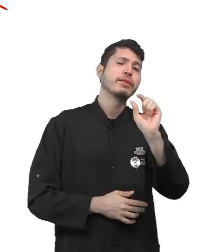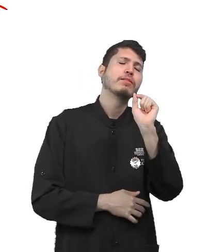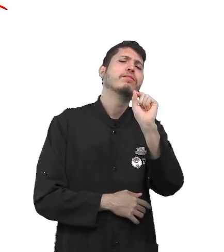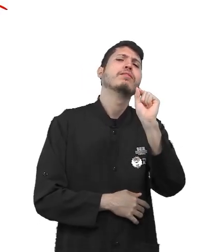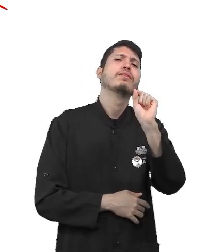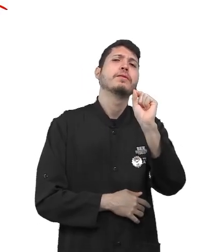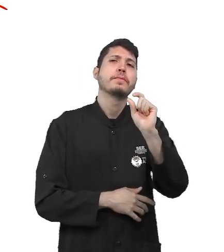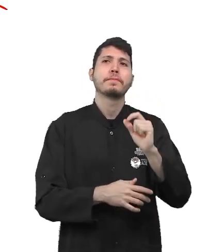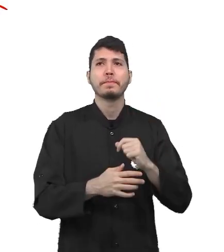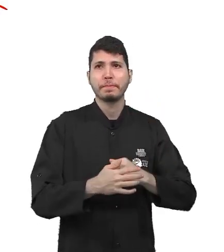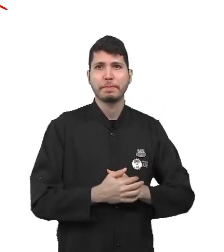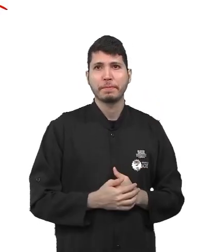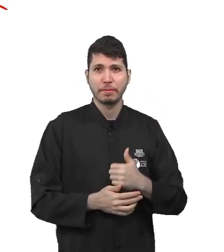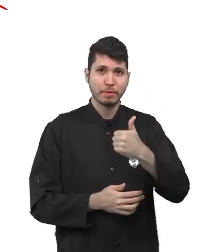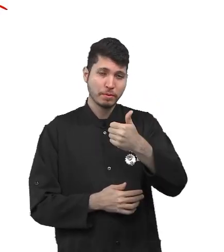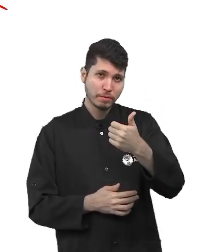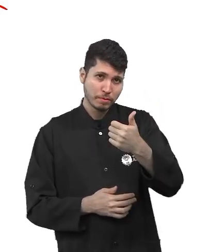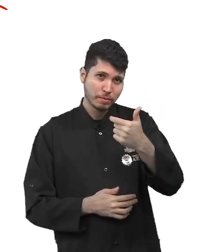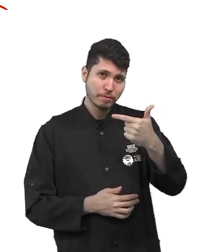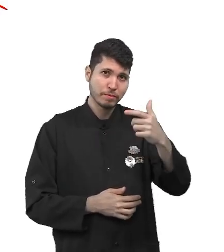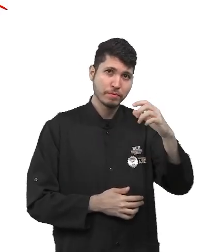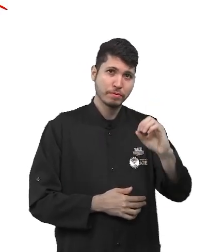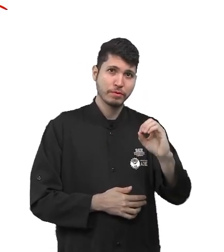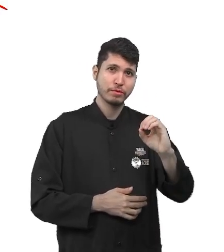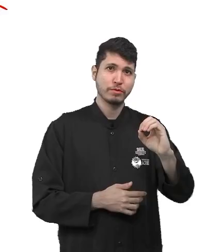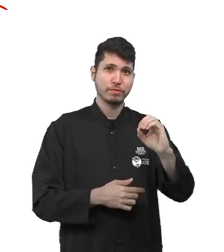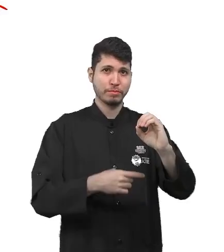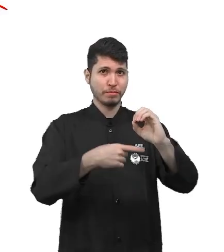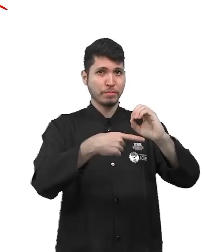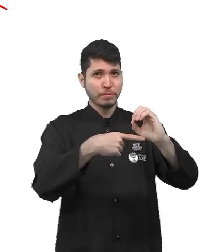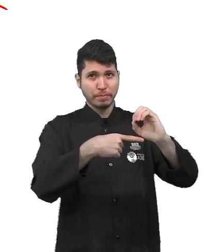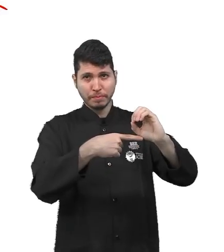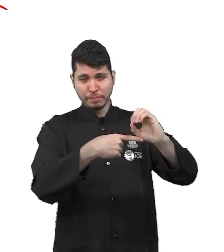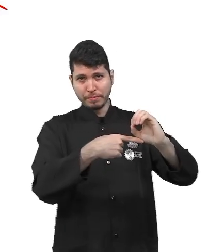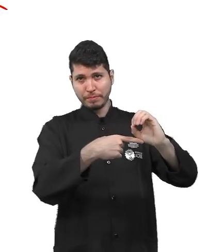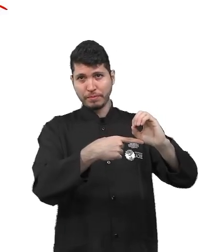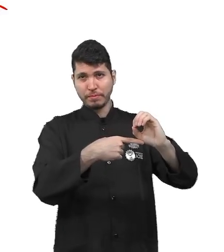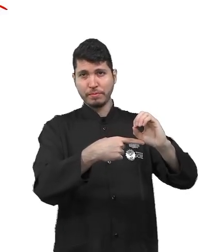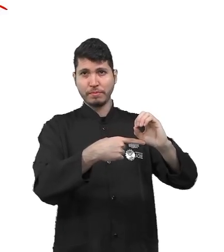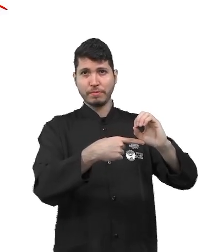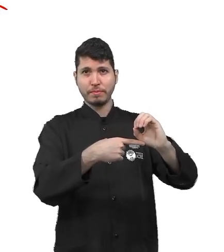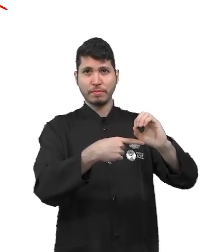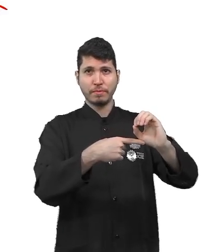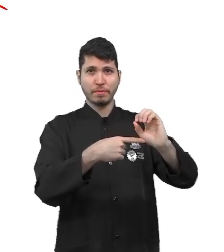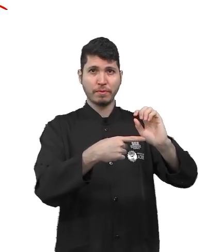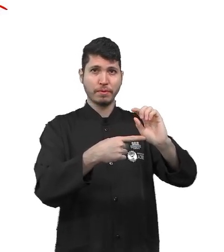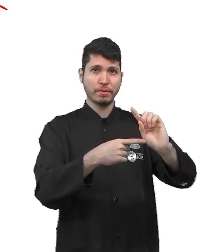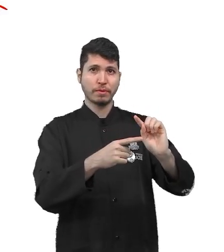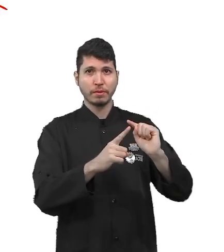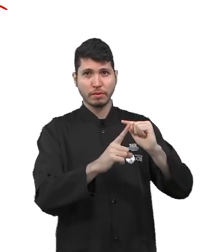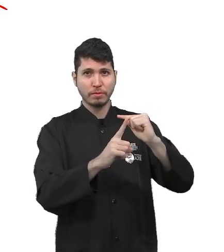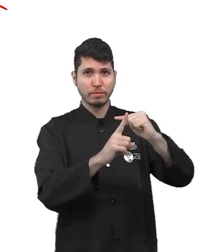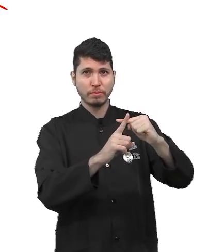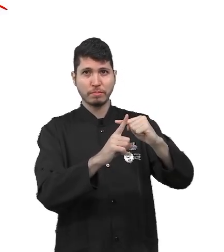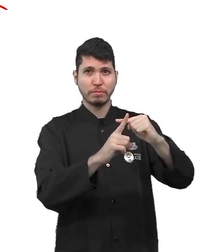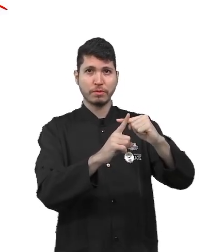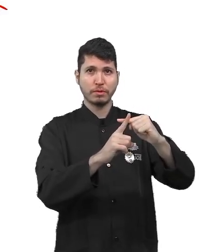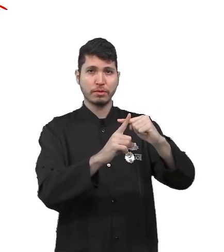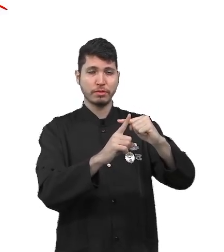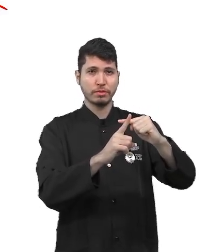Nosso valor de b vale 120, só que menos com menos vai dar o quê? Mais 120. Mais ou